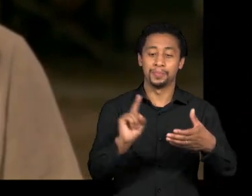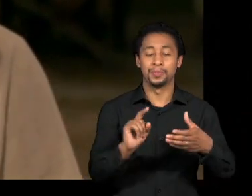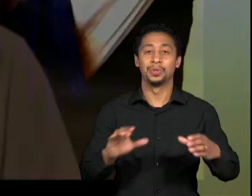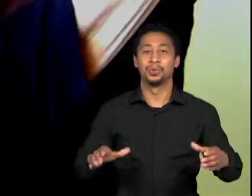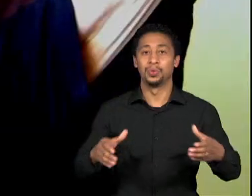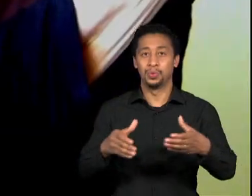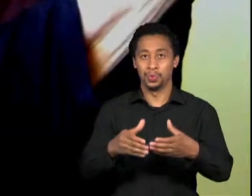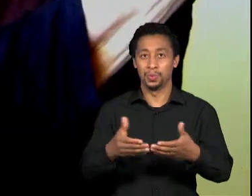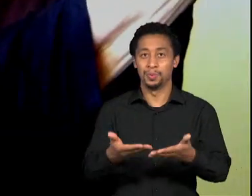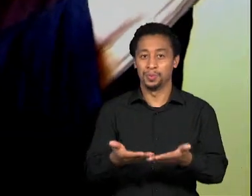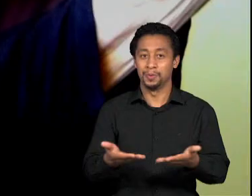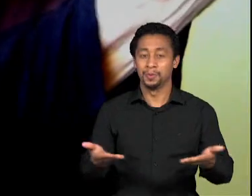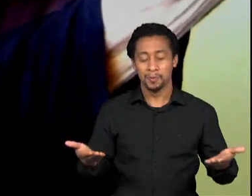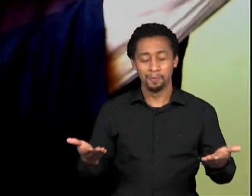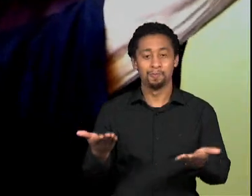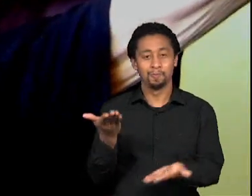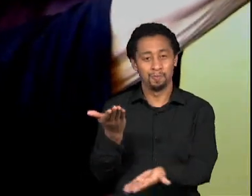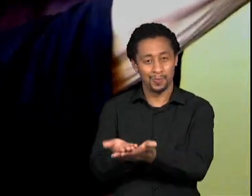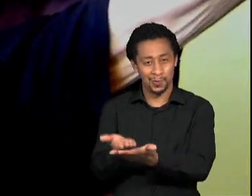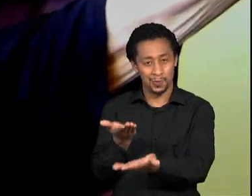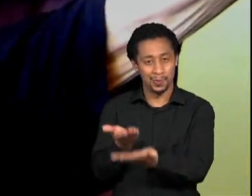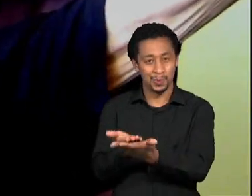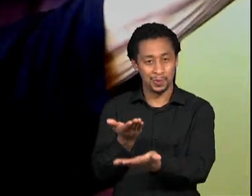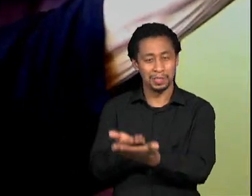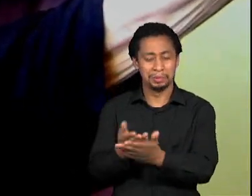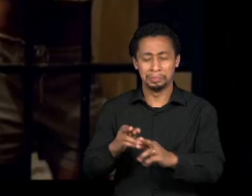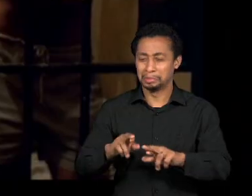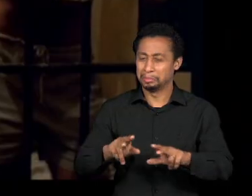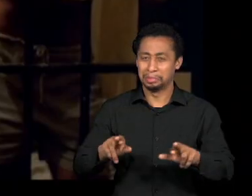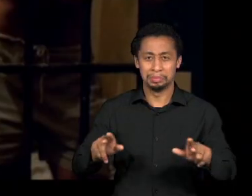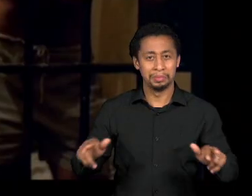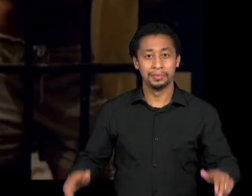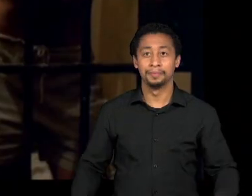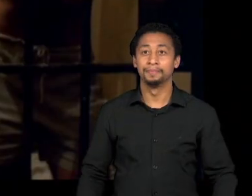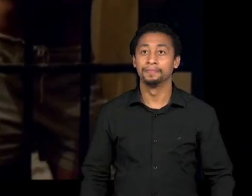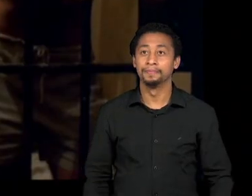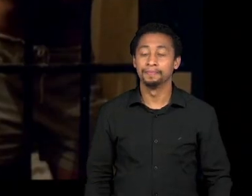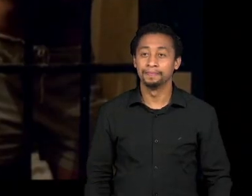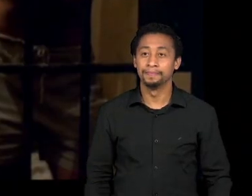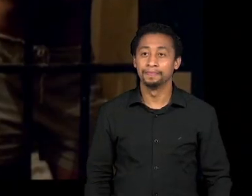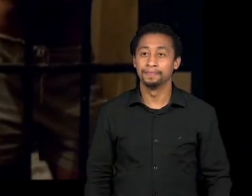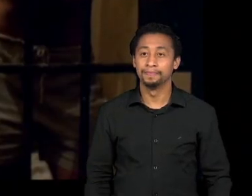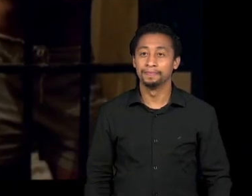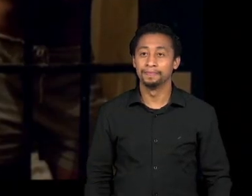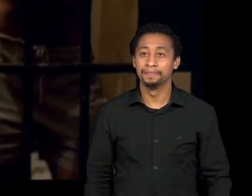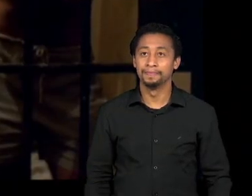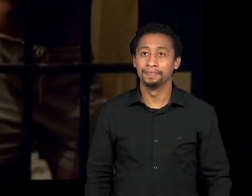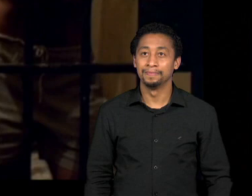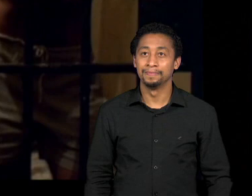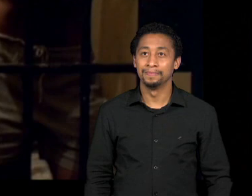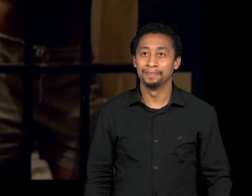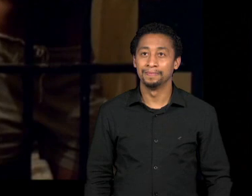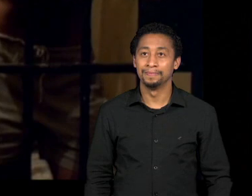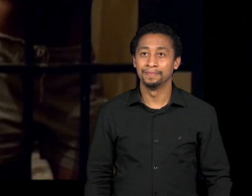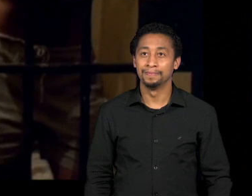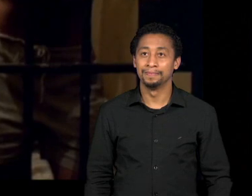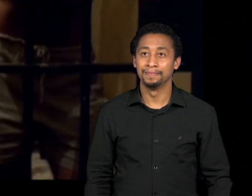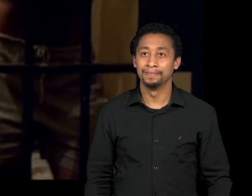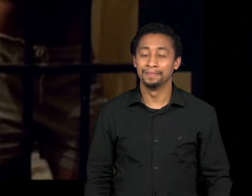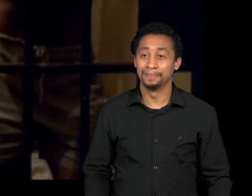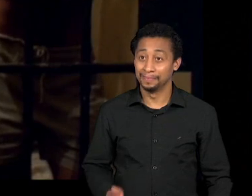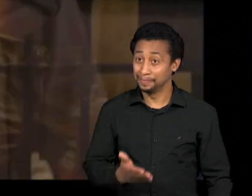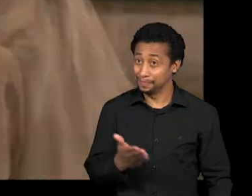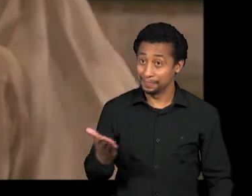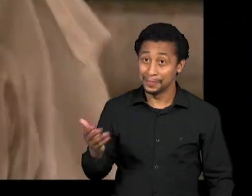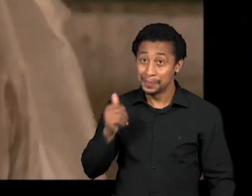intelectualizado, estudantil, etc. As companheiras Olga e Elisa ainda estão ameaçadas de